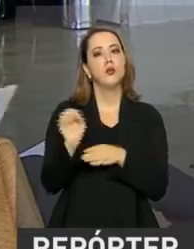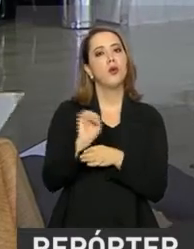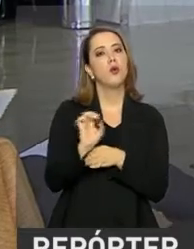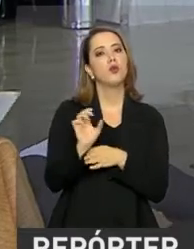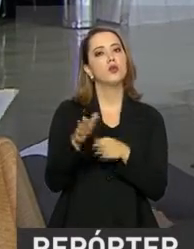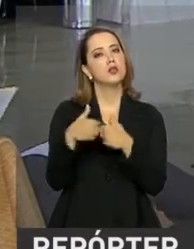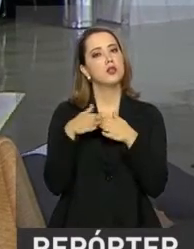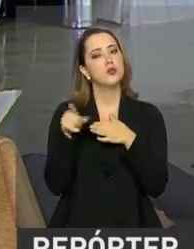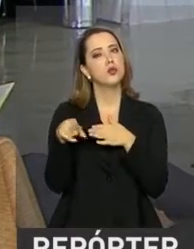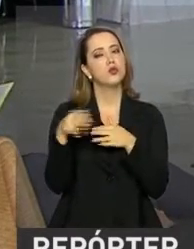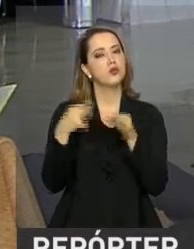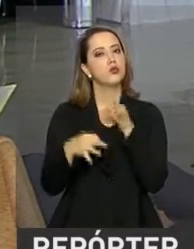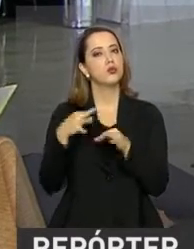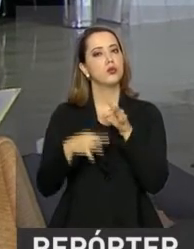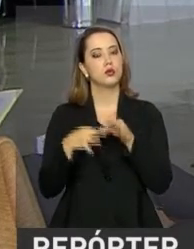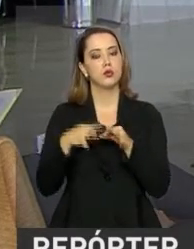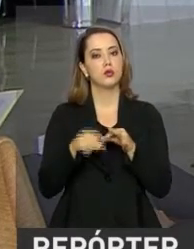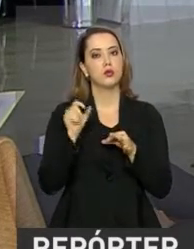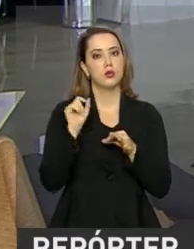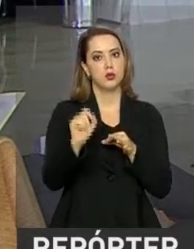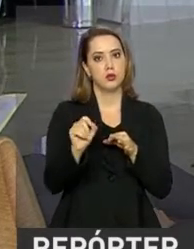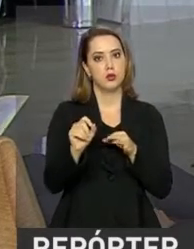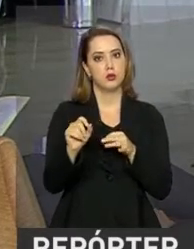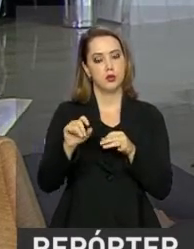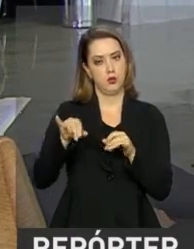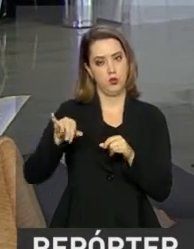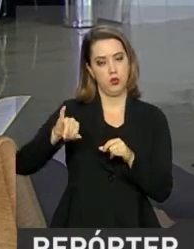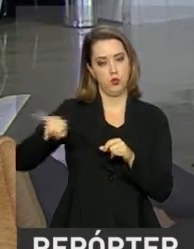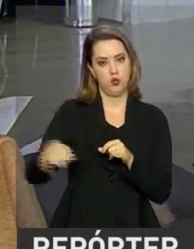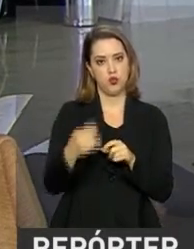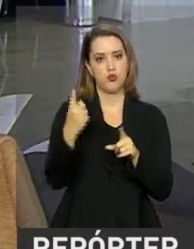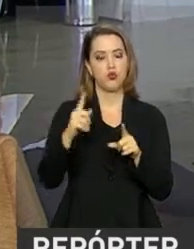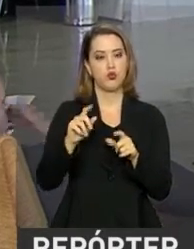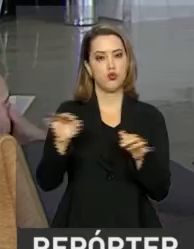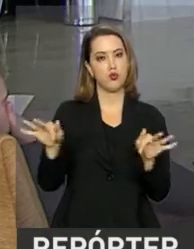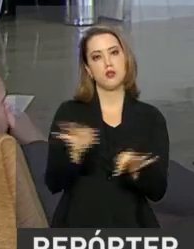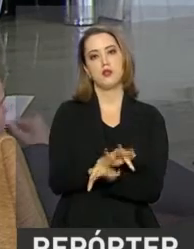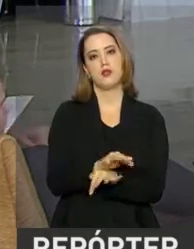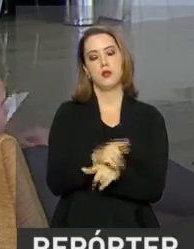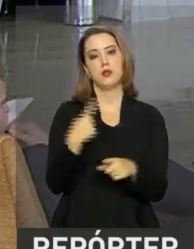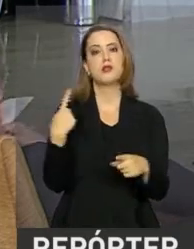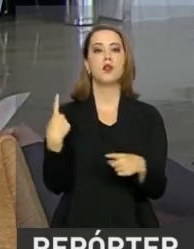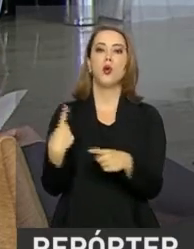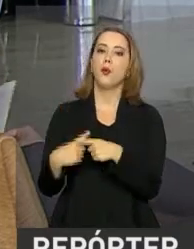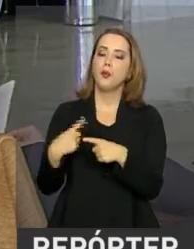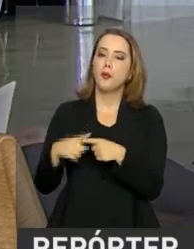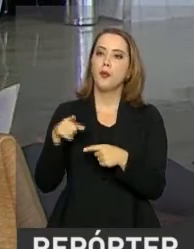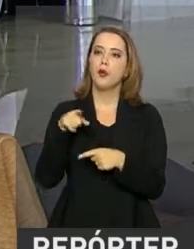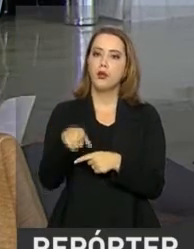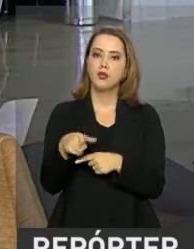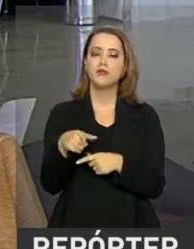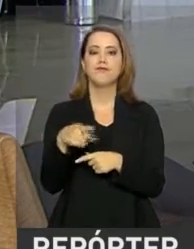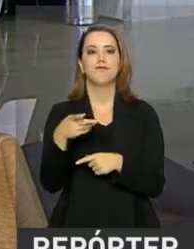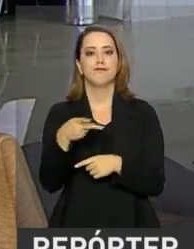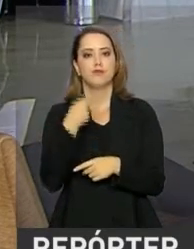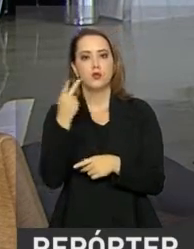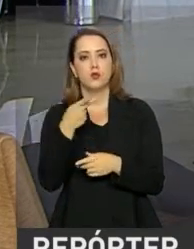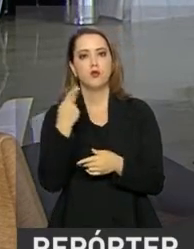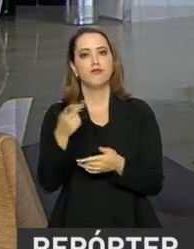do supremo tribunal federal pedindo a opção de juros simples porque eles argumentam que estão com as contas estaduais